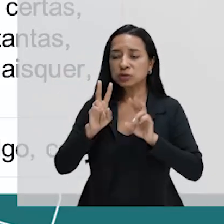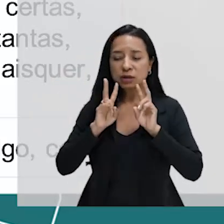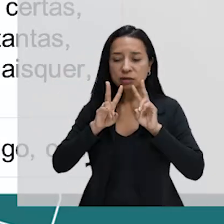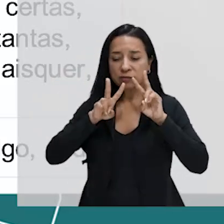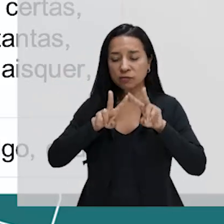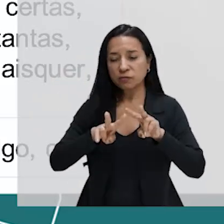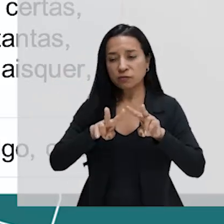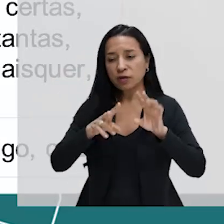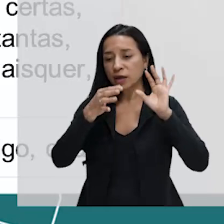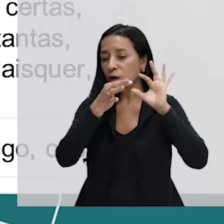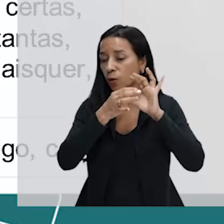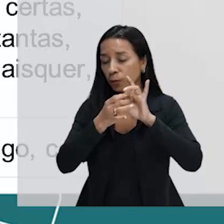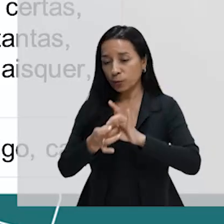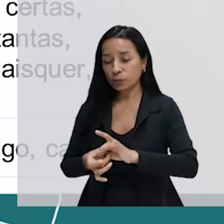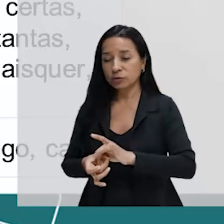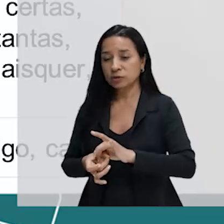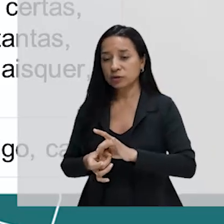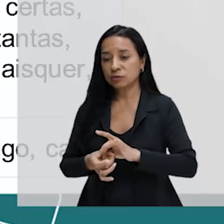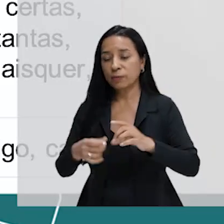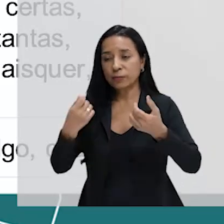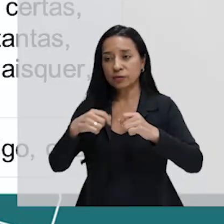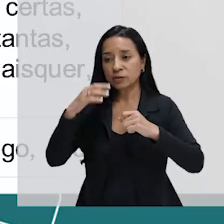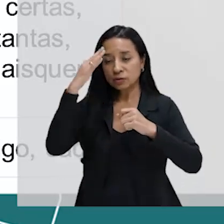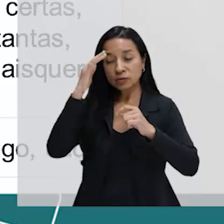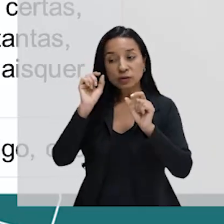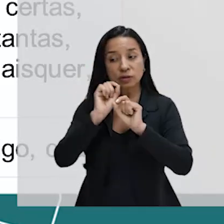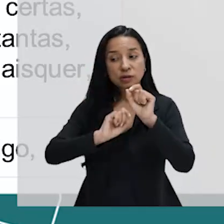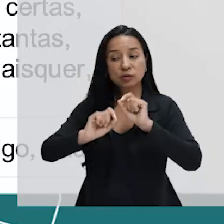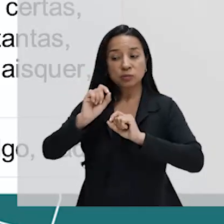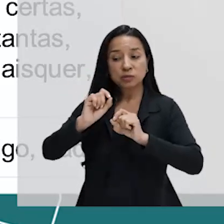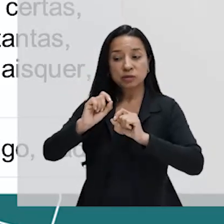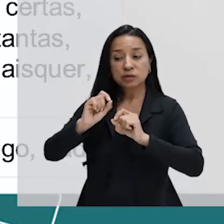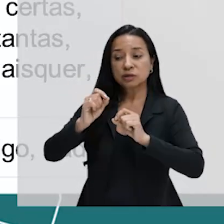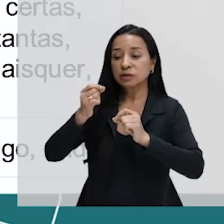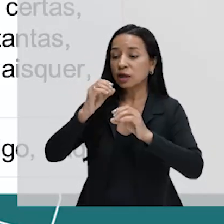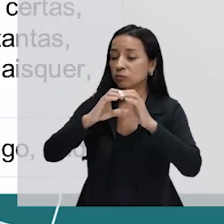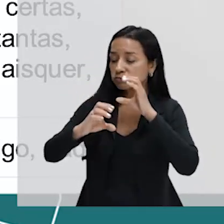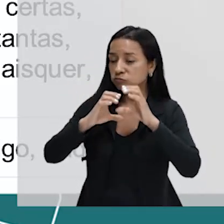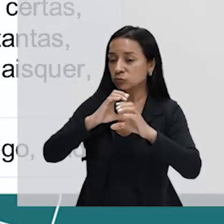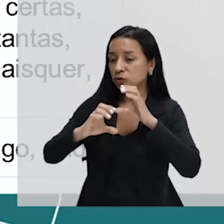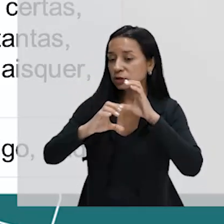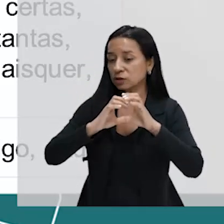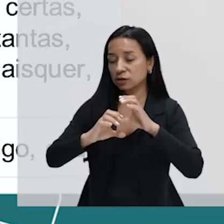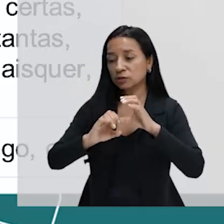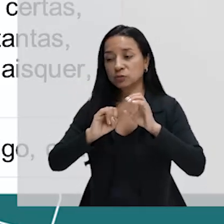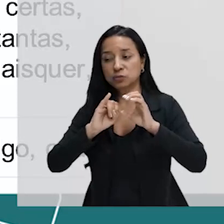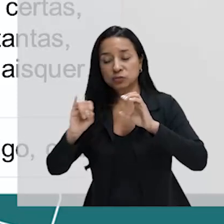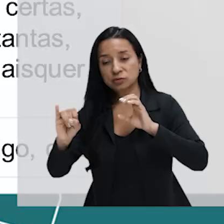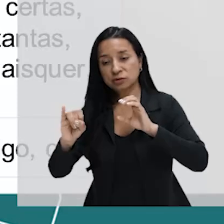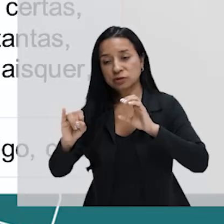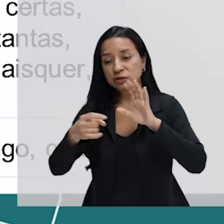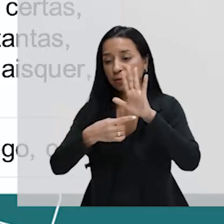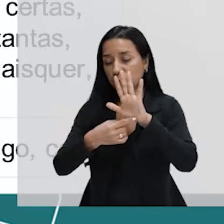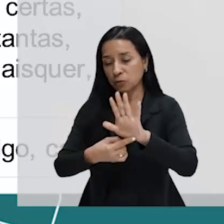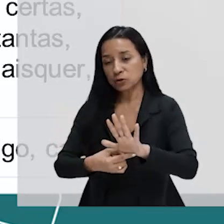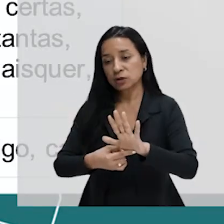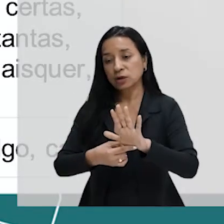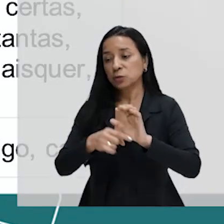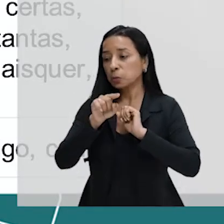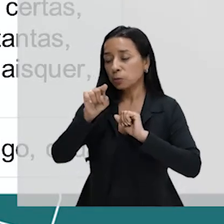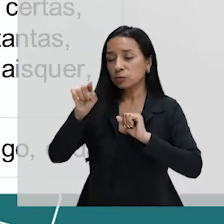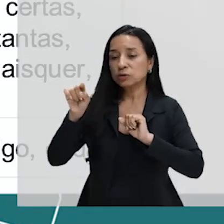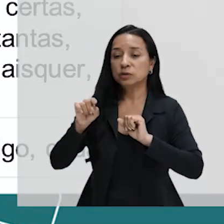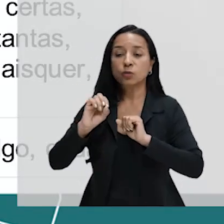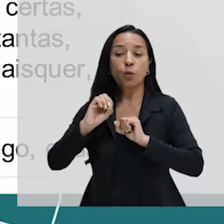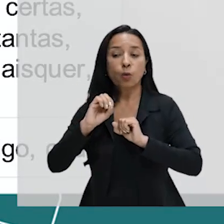compreensão do que aquilo está passando para vocês. Se aquilo é algo que está demonstrando, se aquilo é algo que está indicando uma posse, ou se é algo